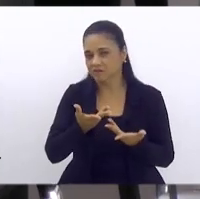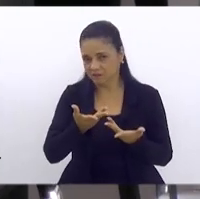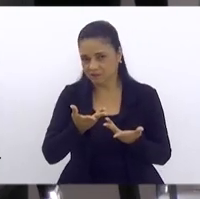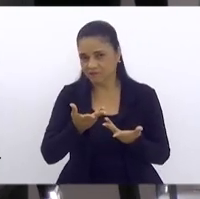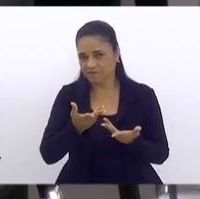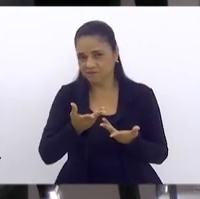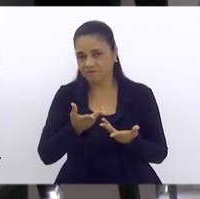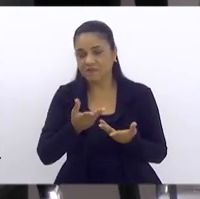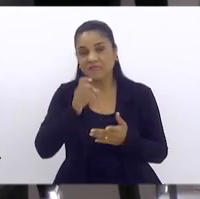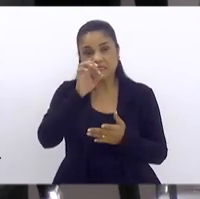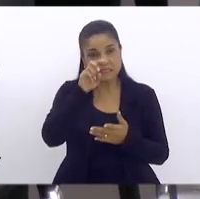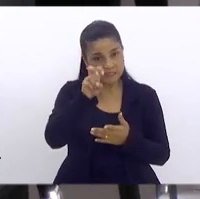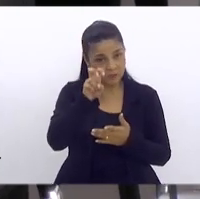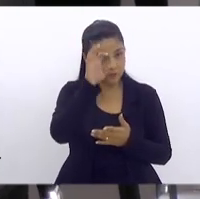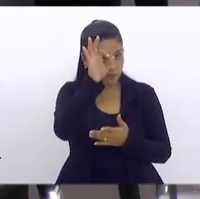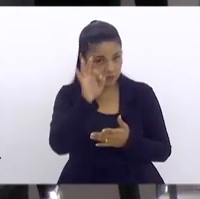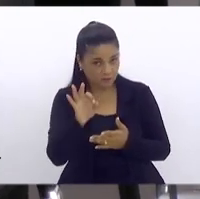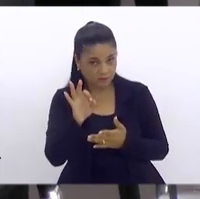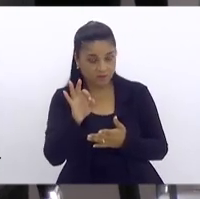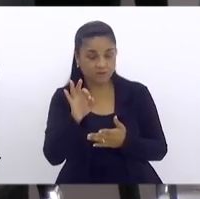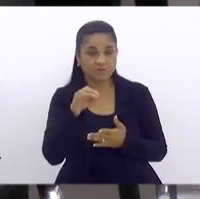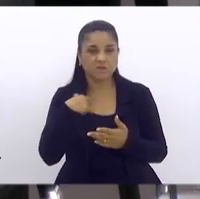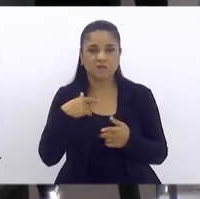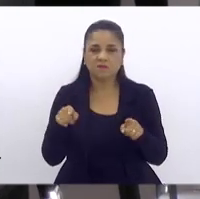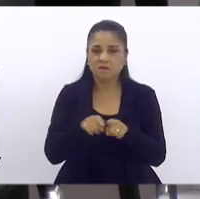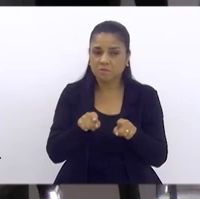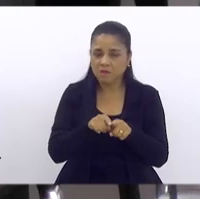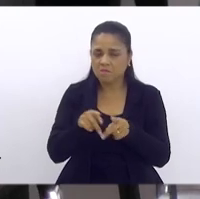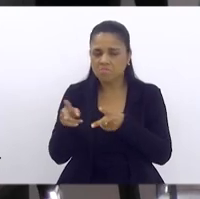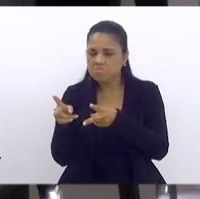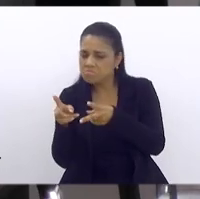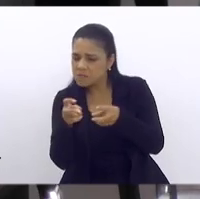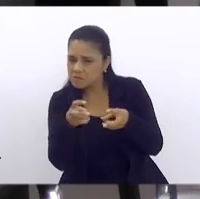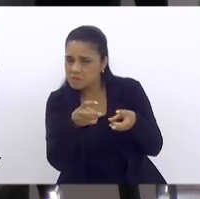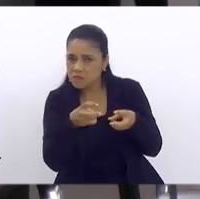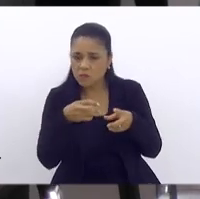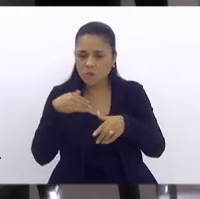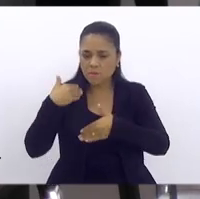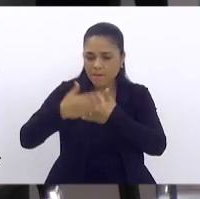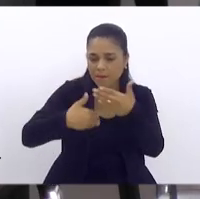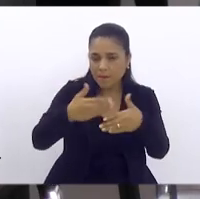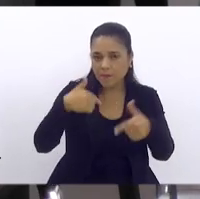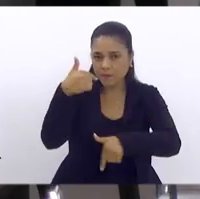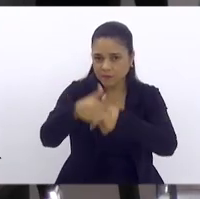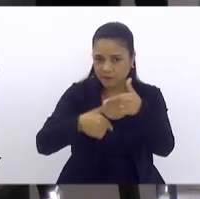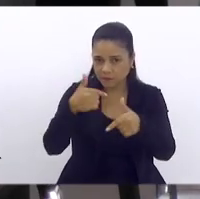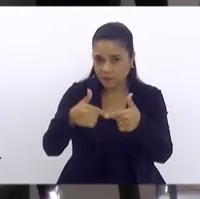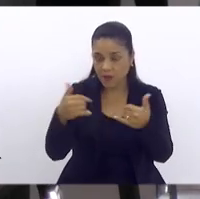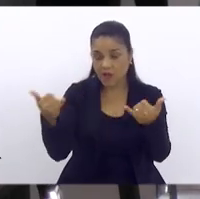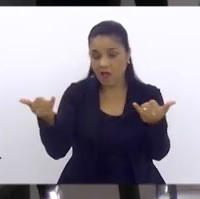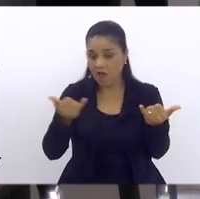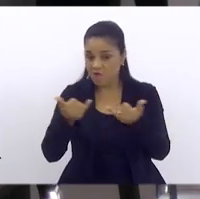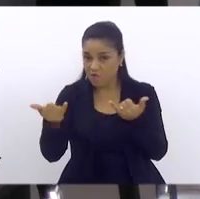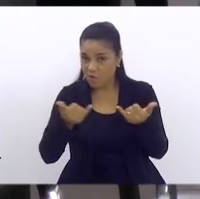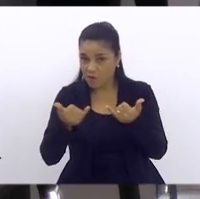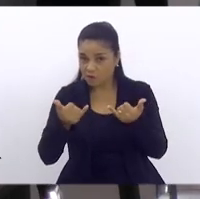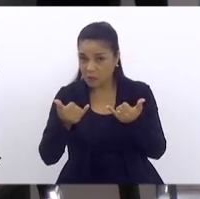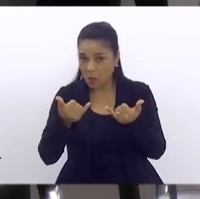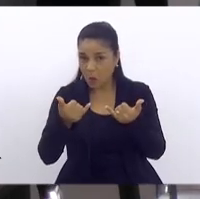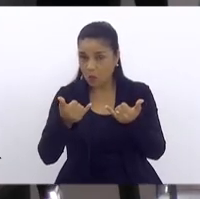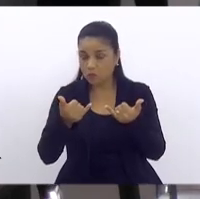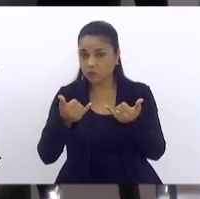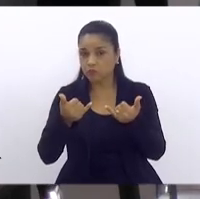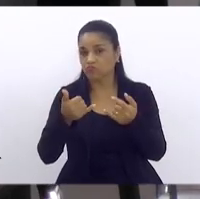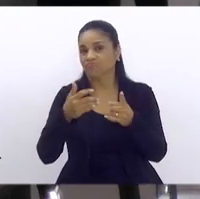foram 5%. Mas a gente percebeu, ao longo do trabalho, que, mesmo que a informação não estivesse explicitamente no